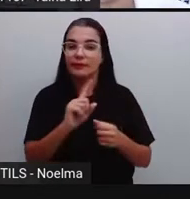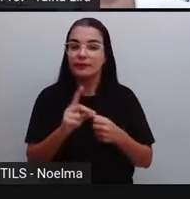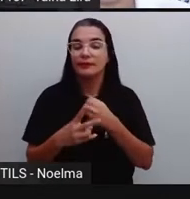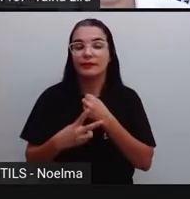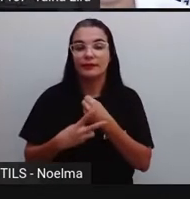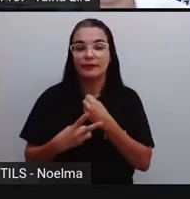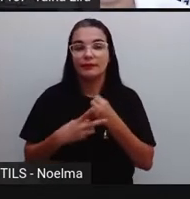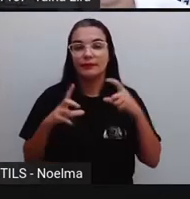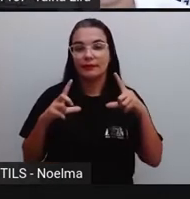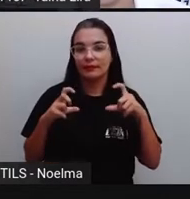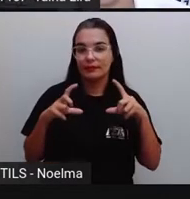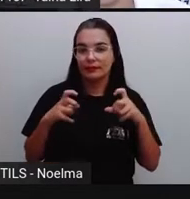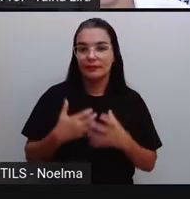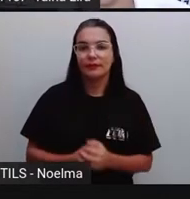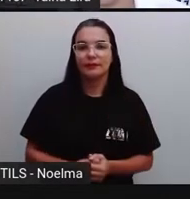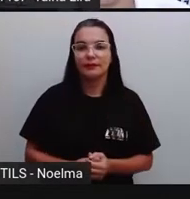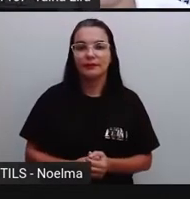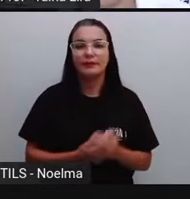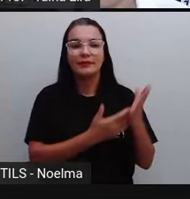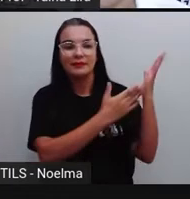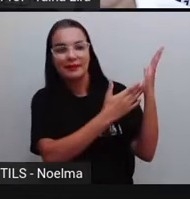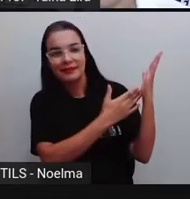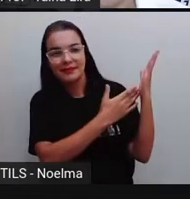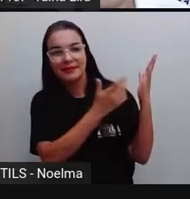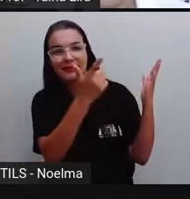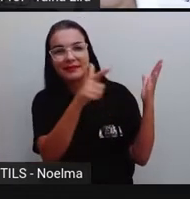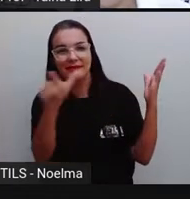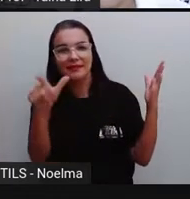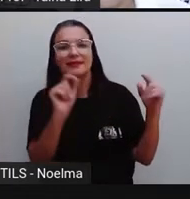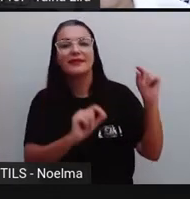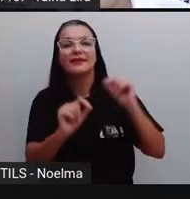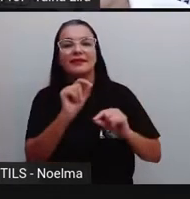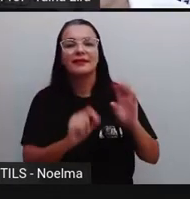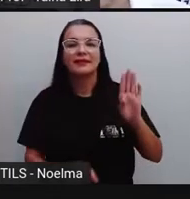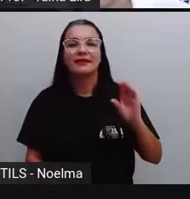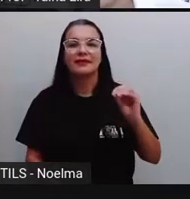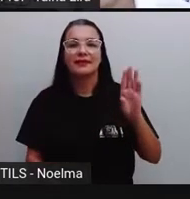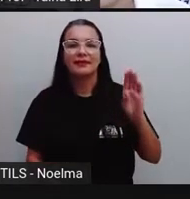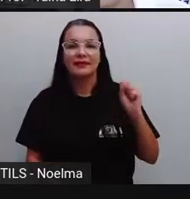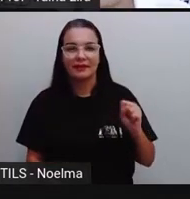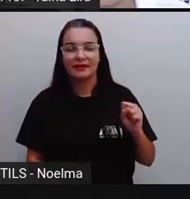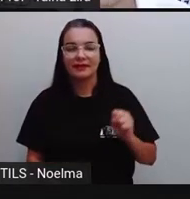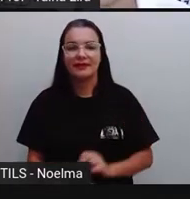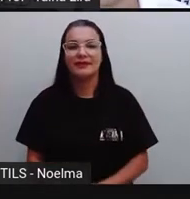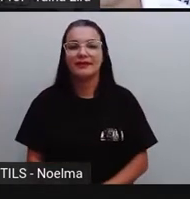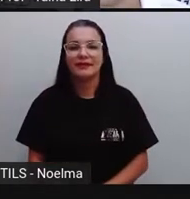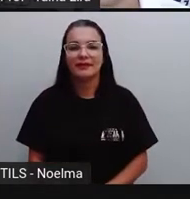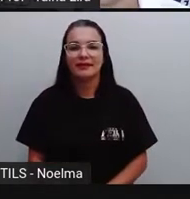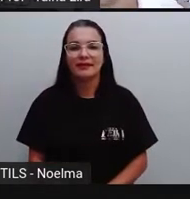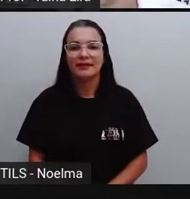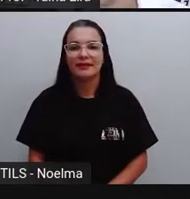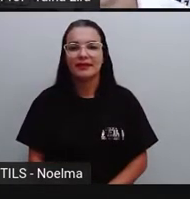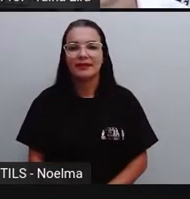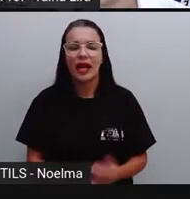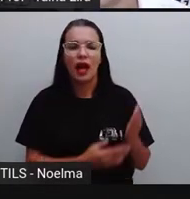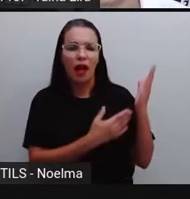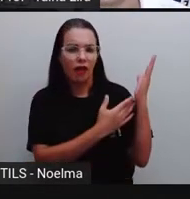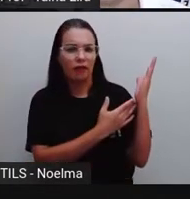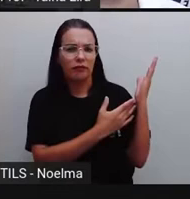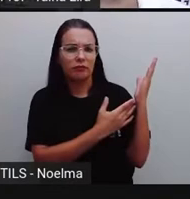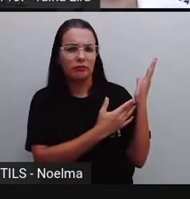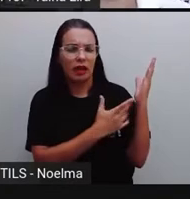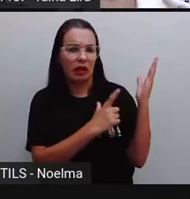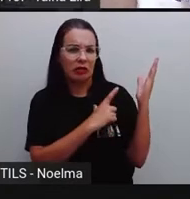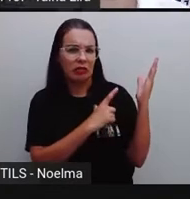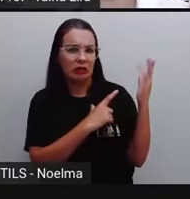Olha lá, mais um aqui, ó, do Bob's. Agora, olha que interessante. Nessa daqui do Bob's, o que é que... Será que